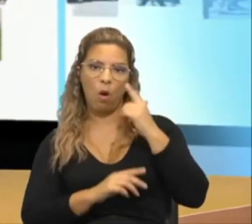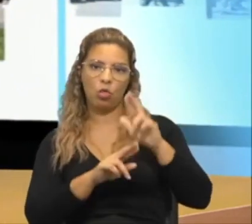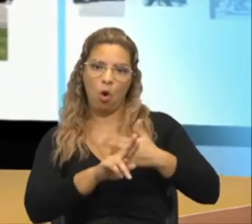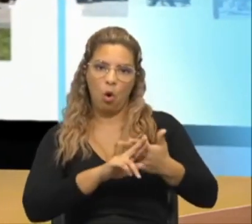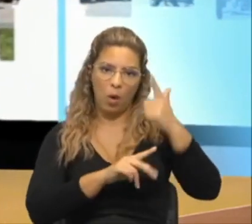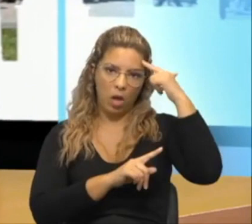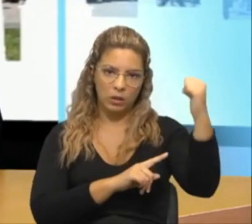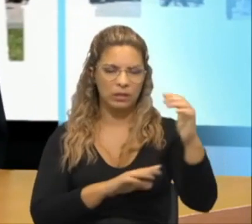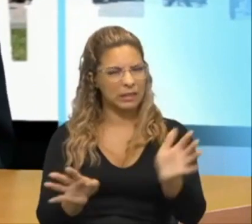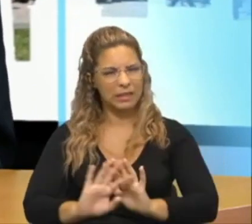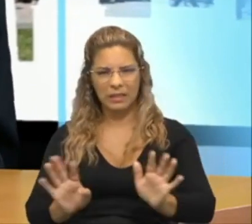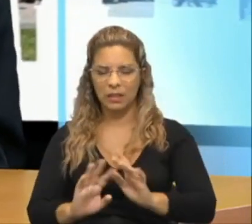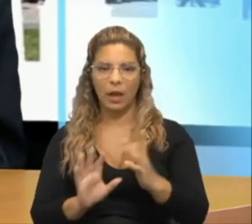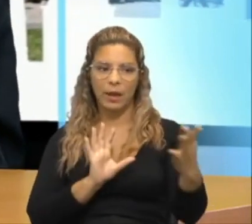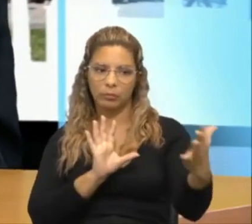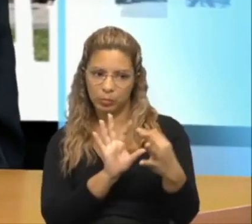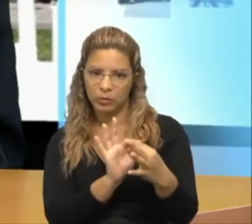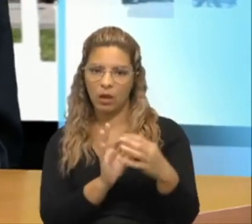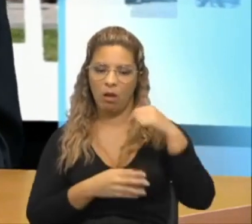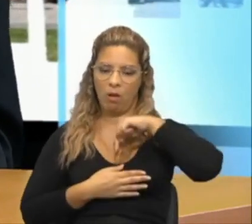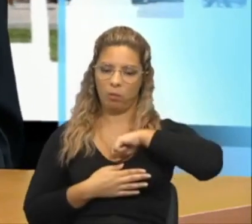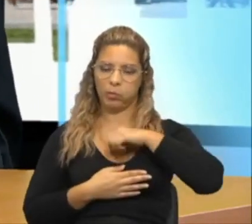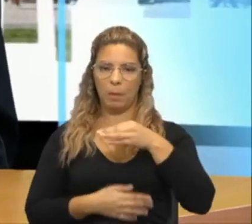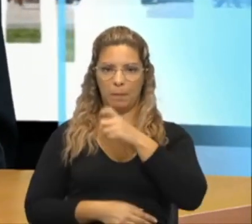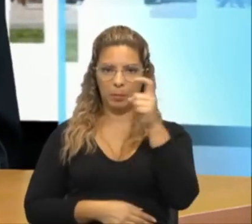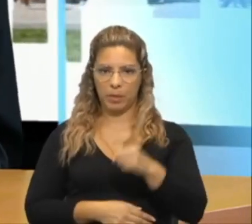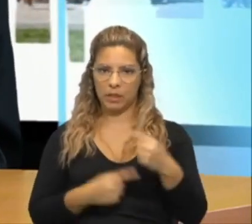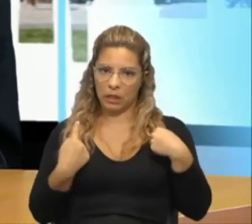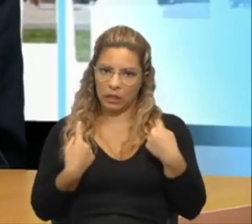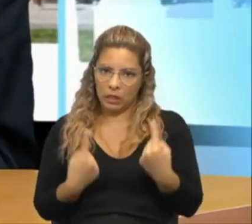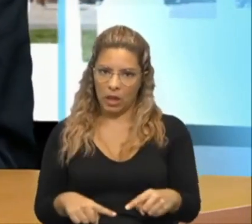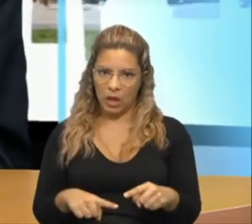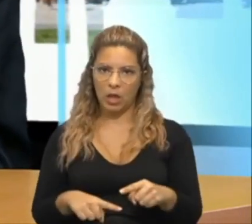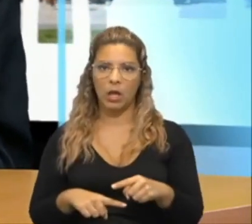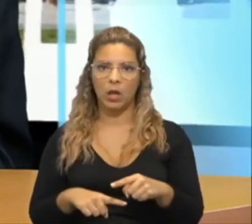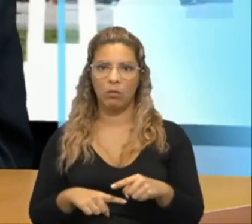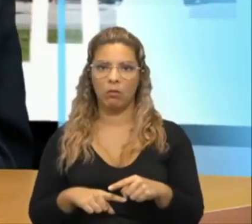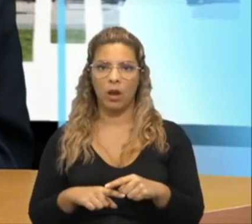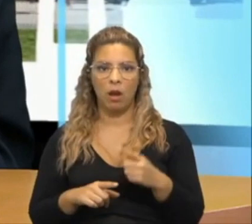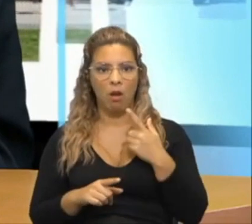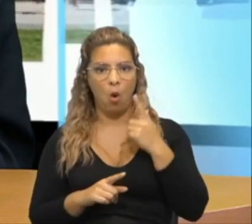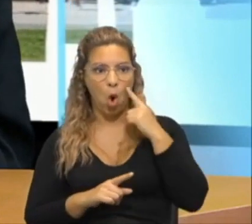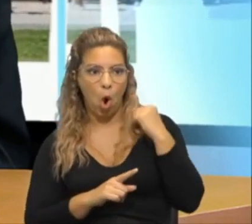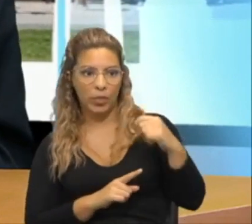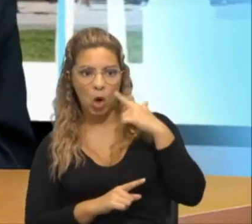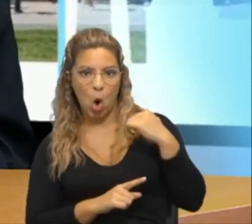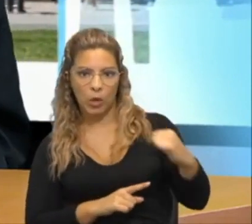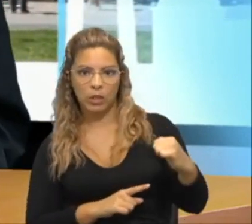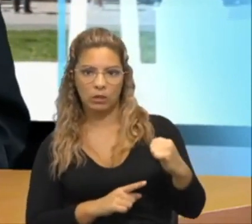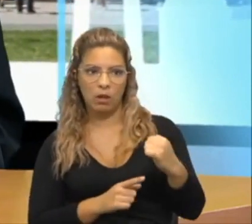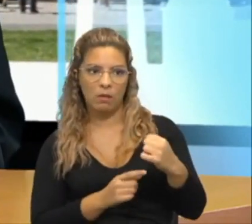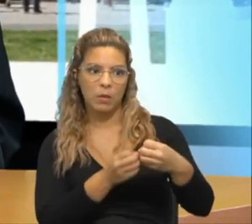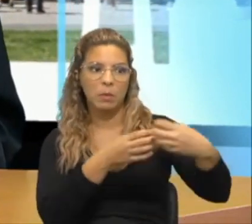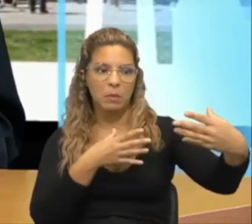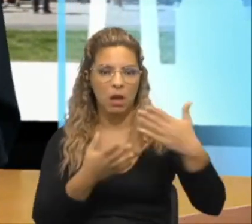exterior começa antes na paz interior. Que alimentar um ódio contra o outro não vai ajudar nunca a